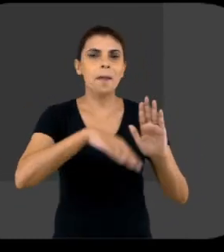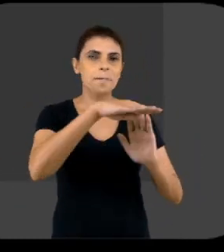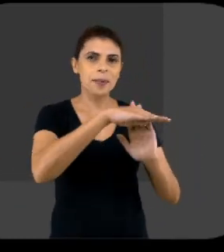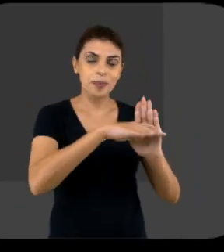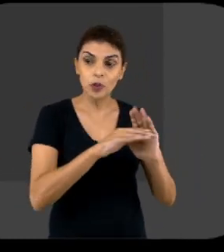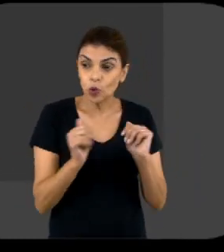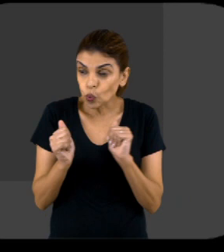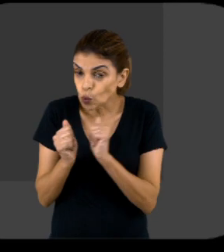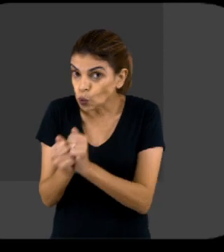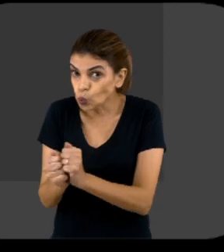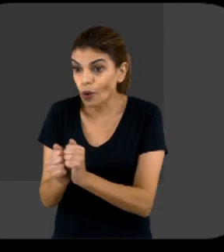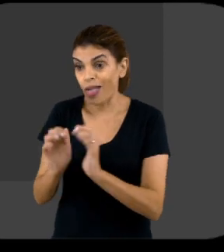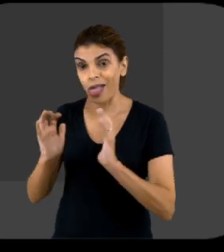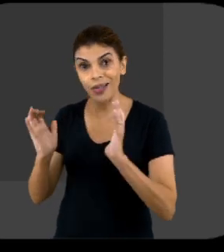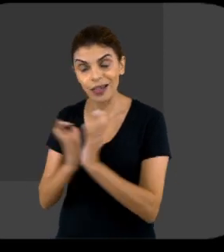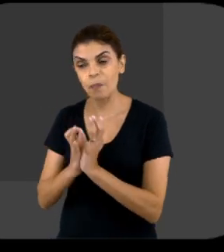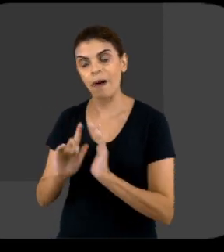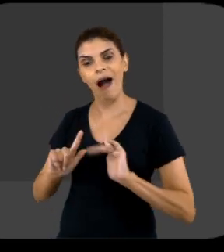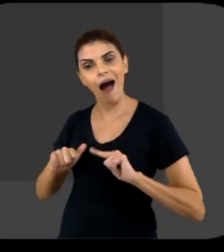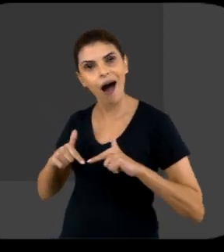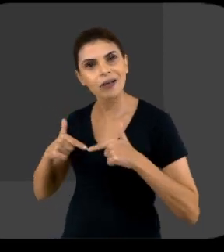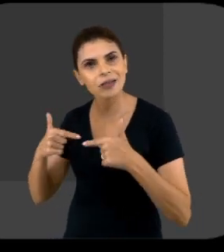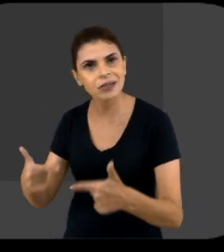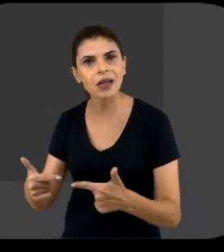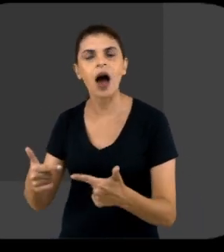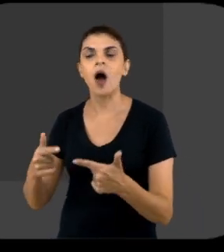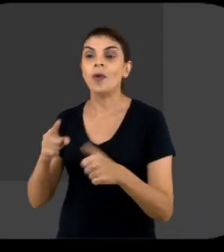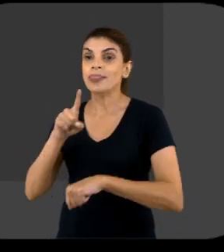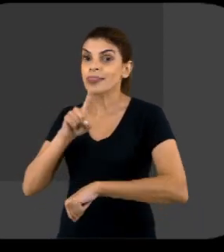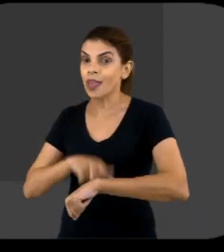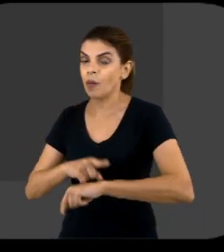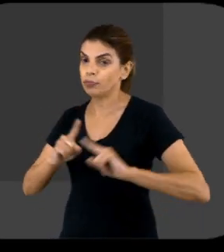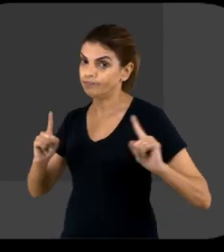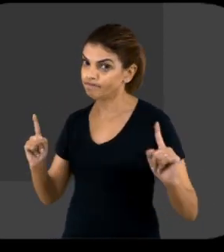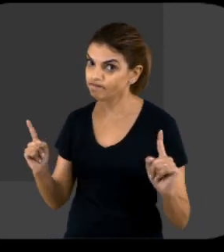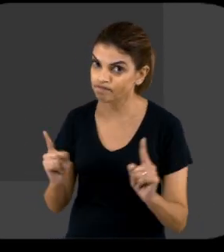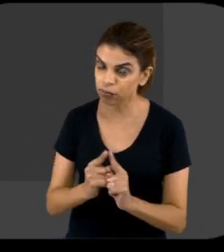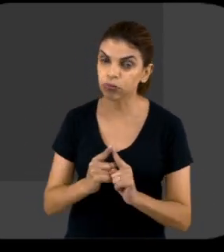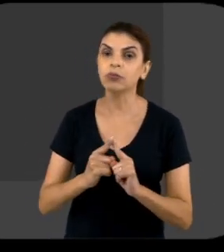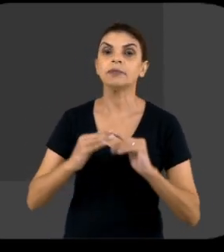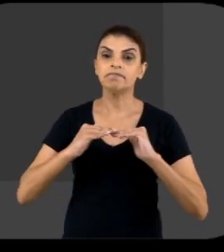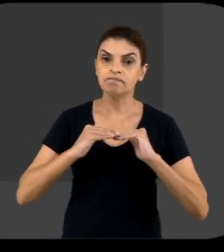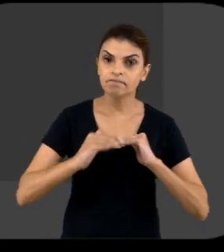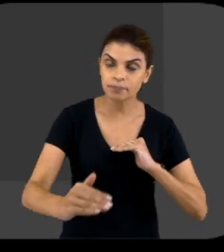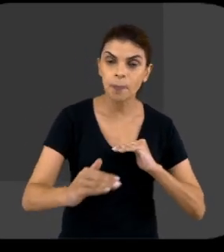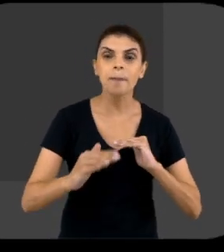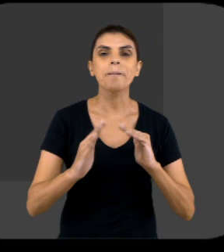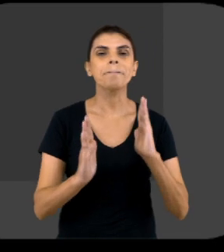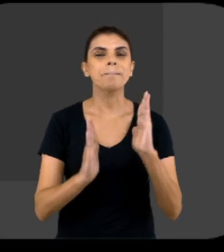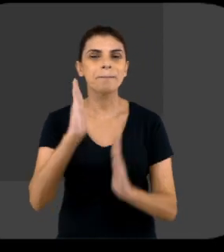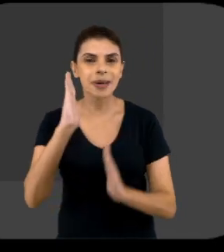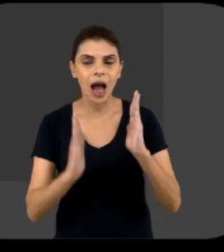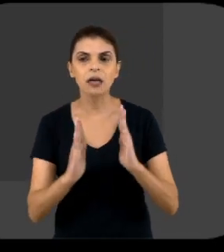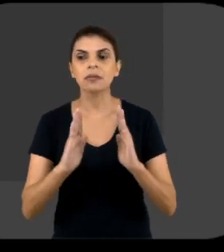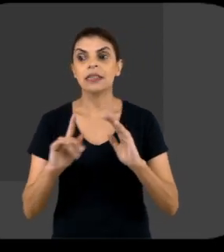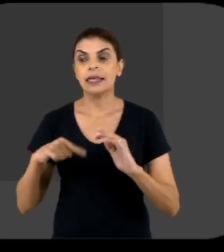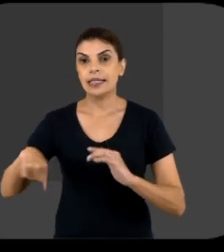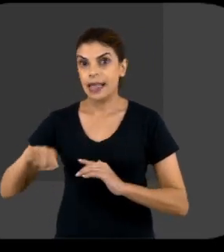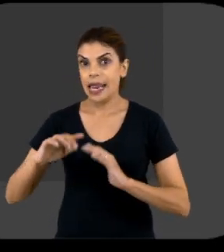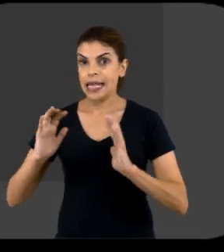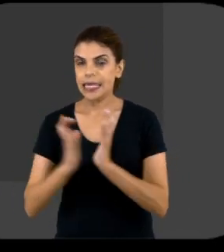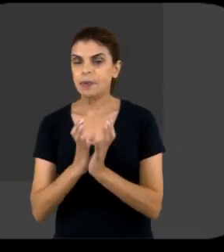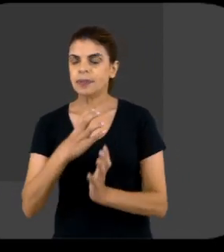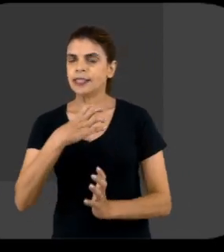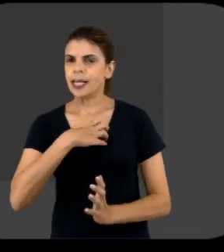estabelecer, junto com a equipe, ações de curto, médio e longo prazo, para demonstrar também segurança para a equipe,